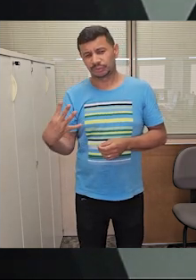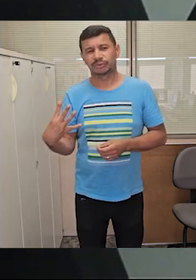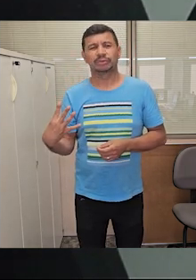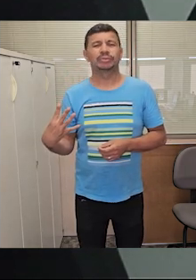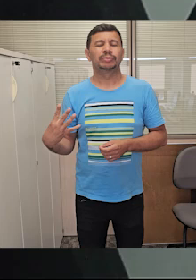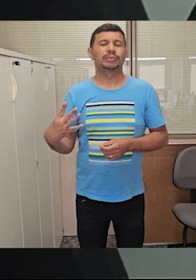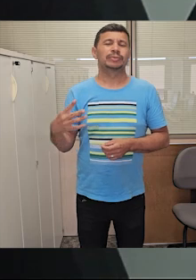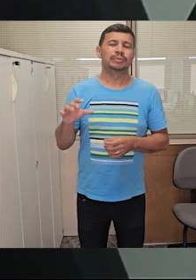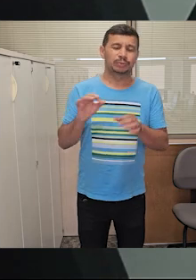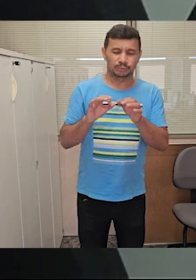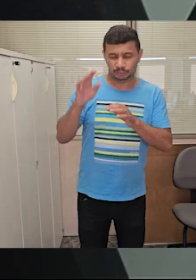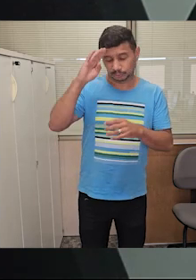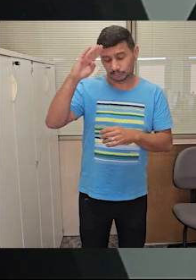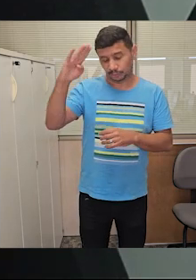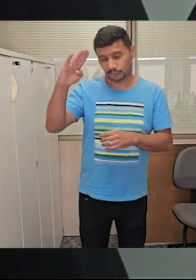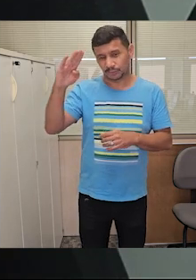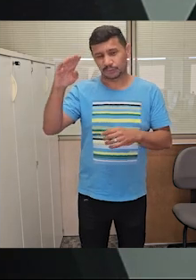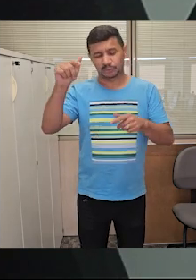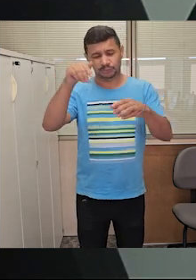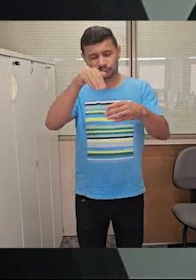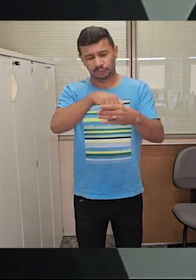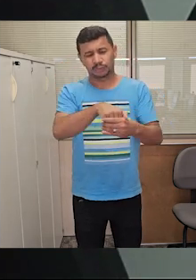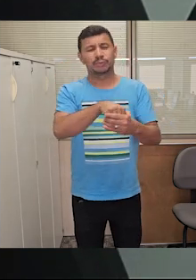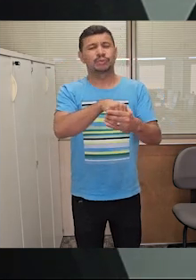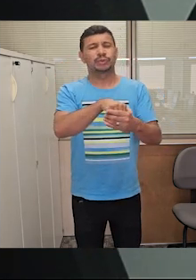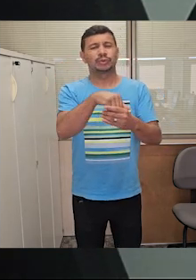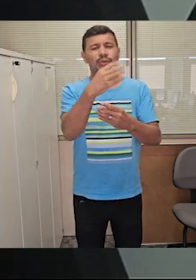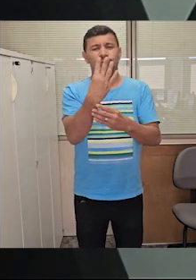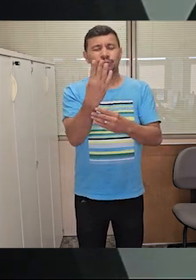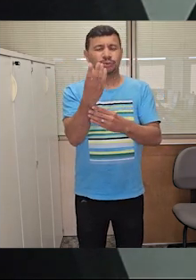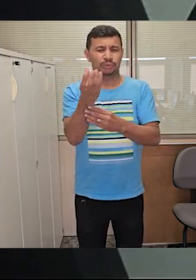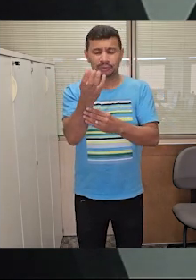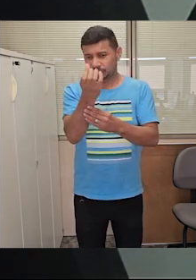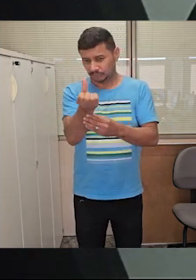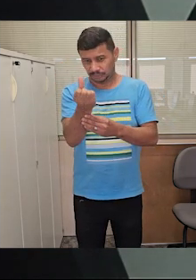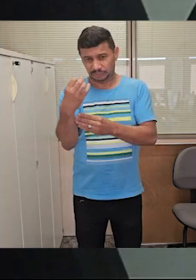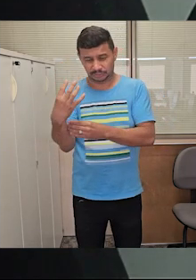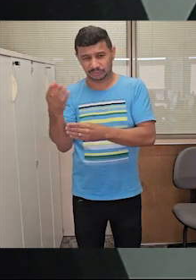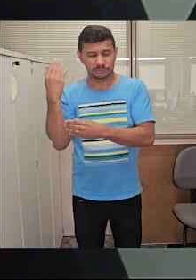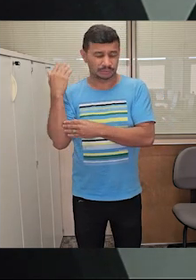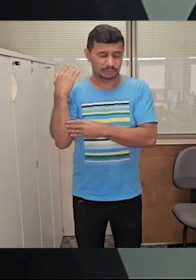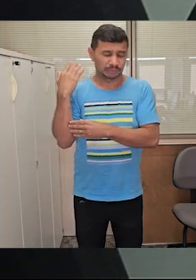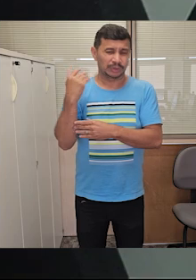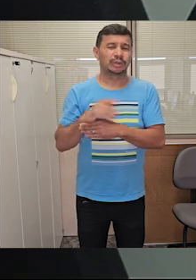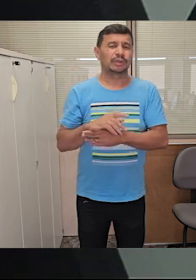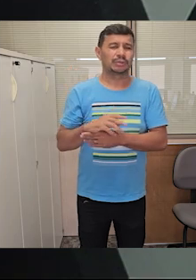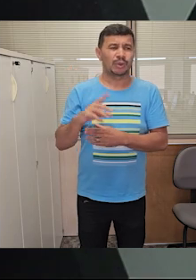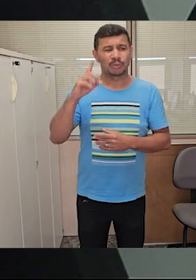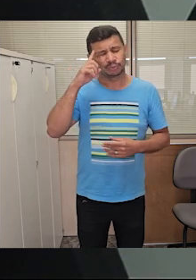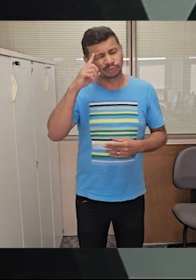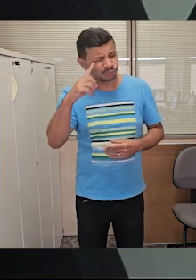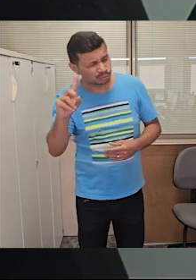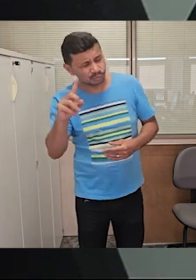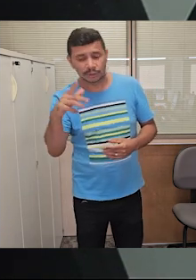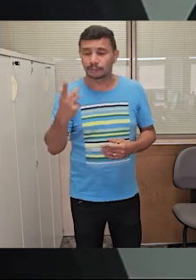o regime militar, civil-militar implantado em 64. Entende? Eu não tenho